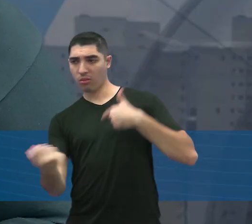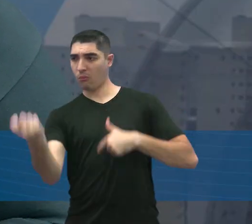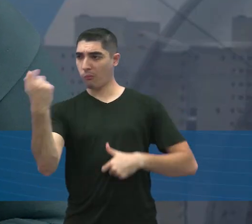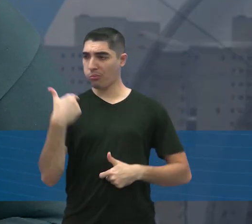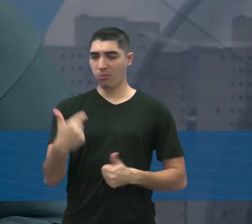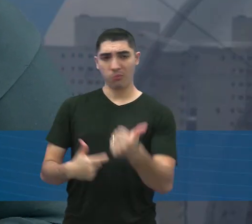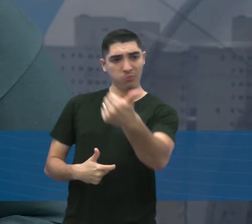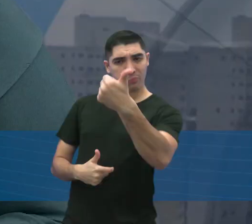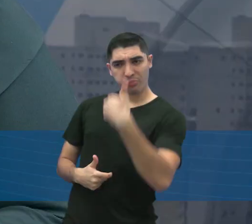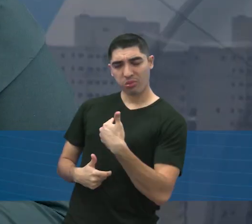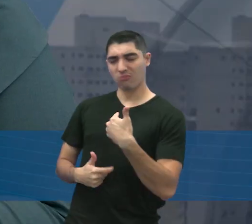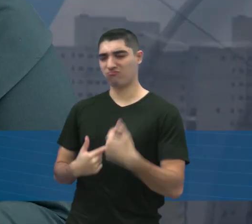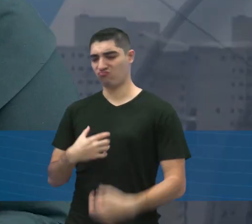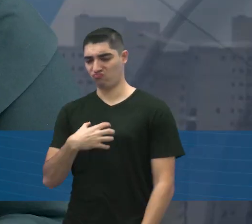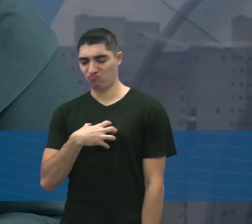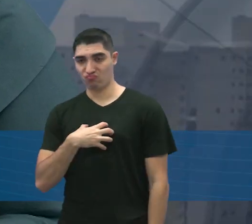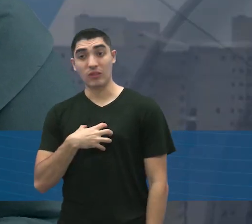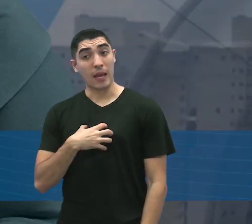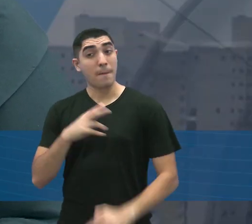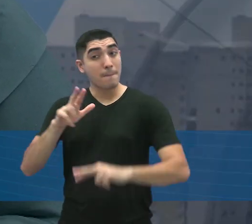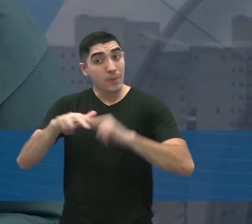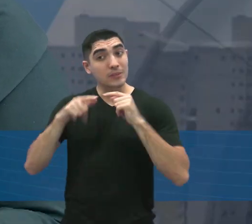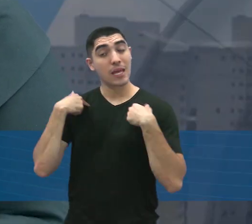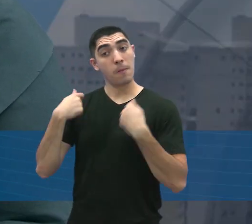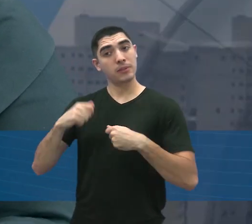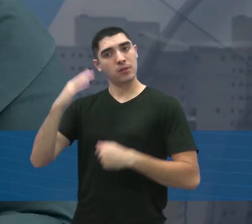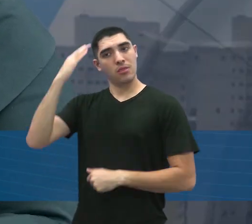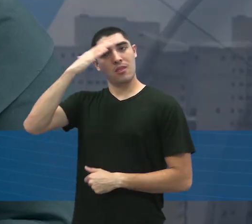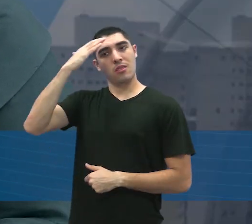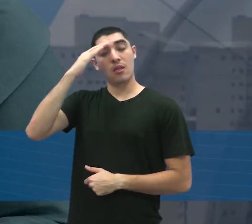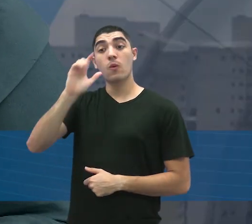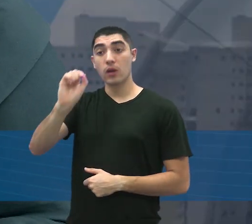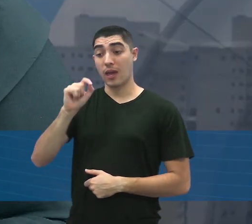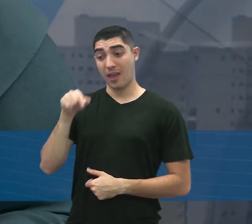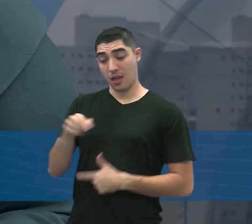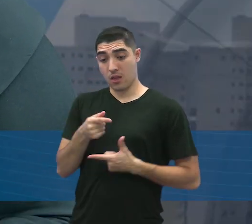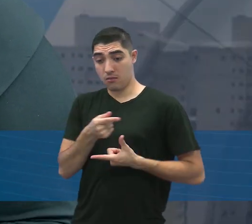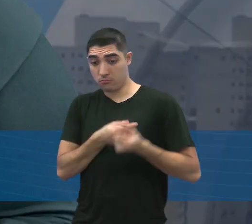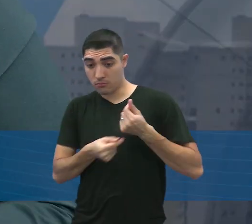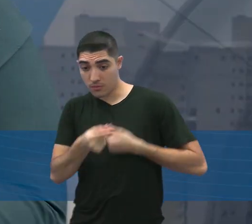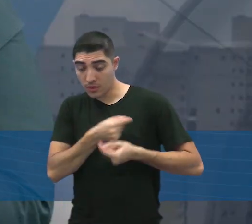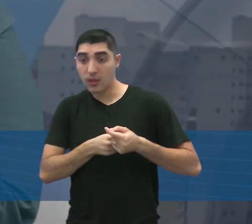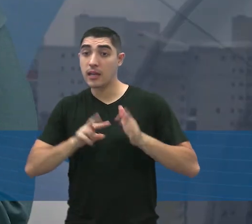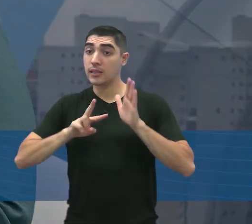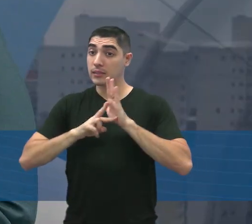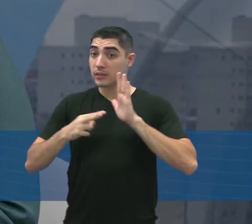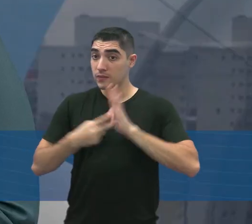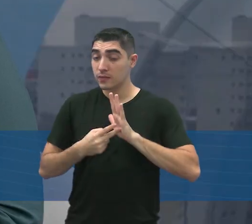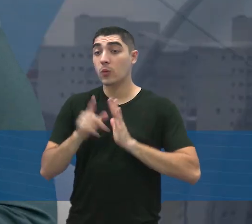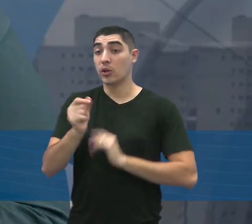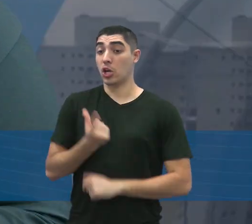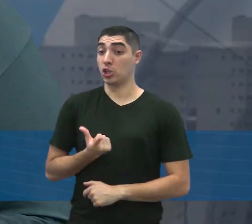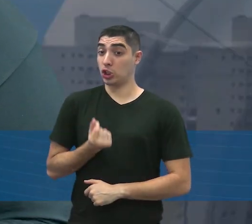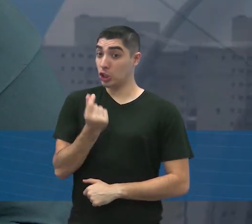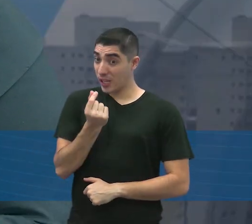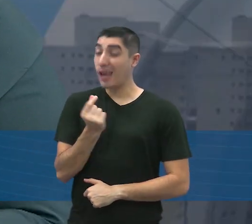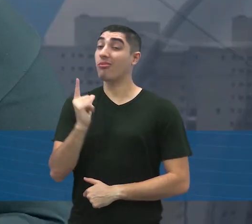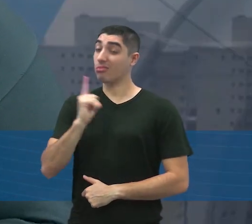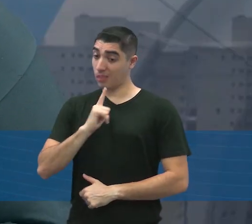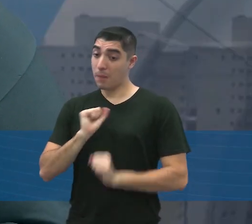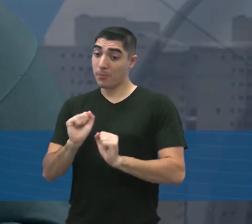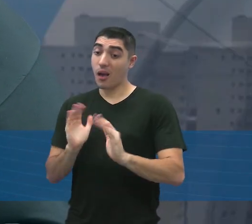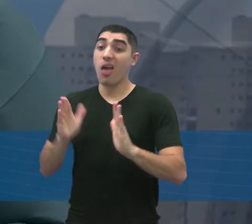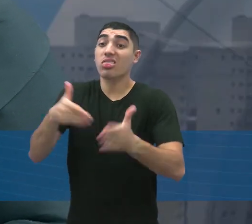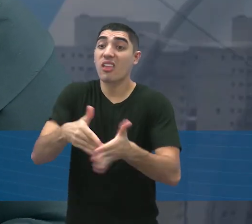questão comportamental, de ter o entendimento que finanças a gente vai falar sempre de recursos finitos e que eu preciso ter